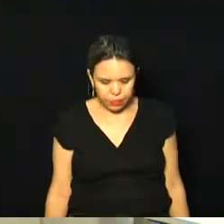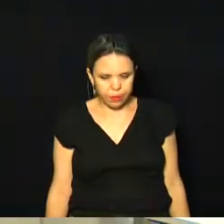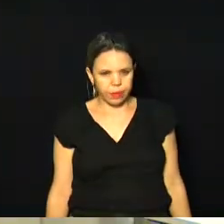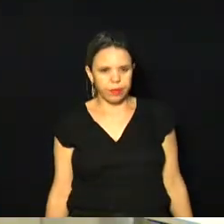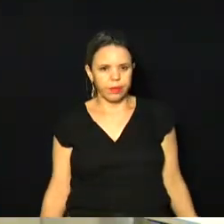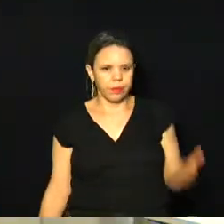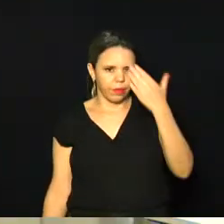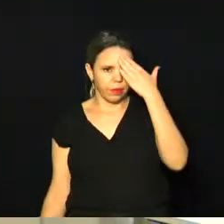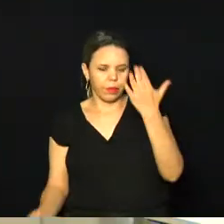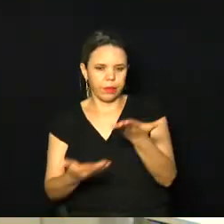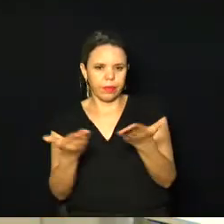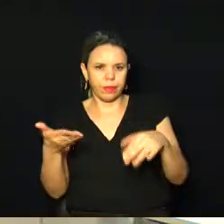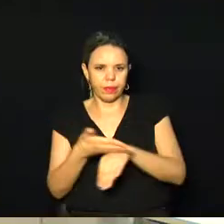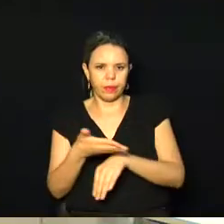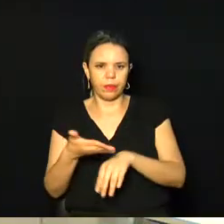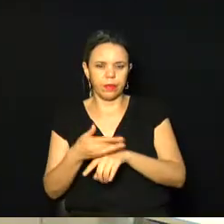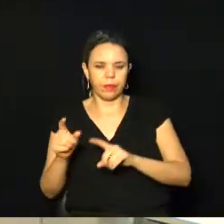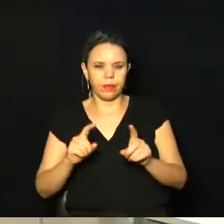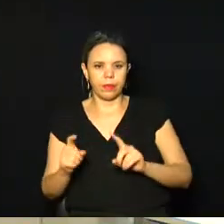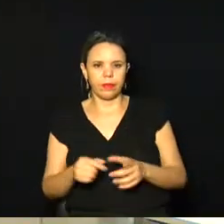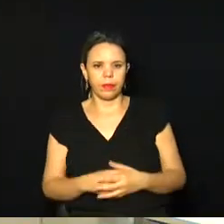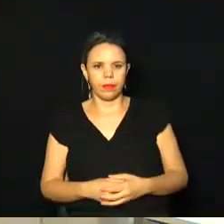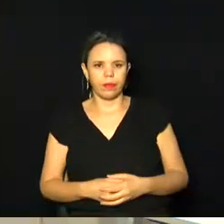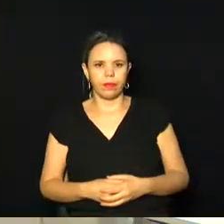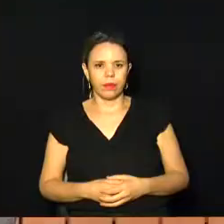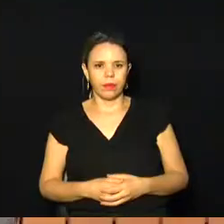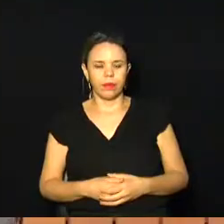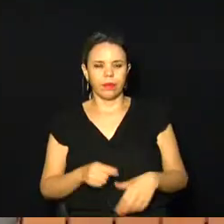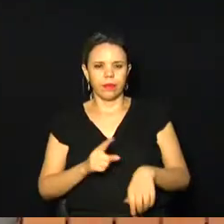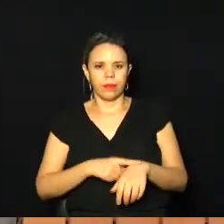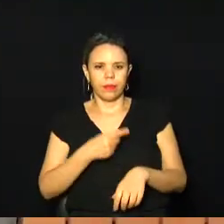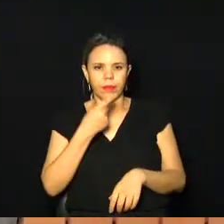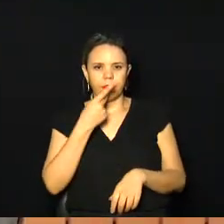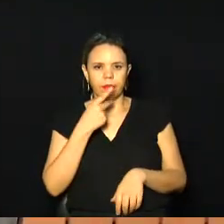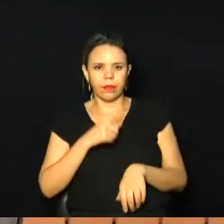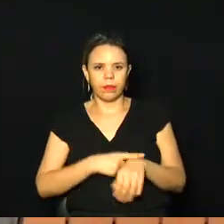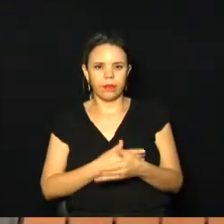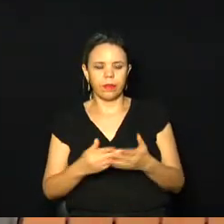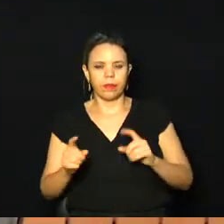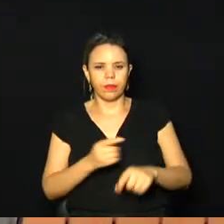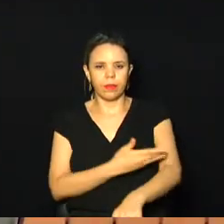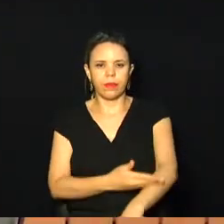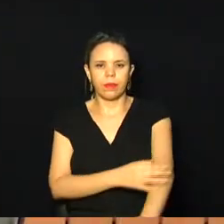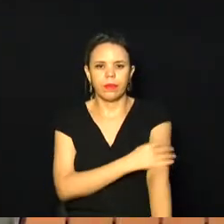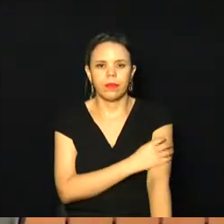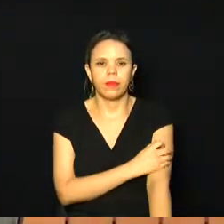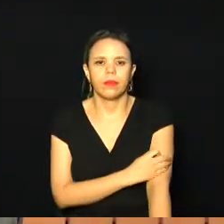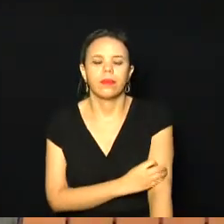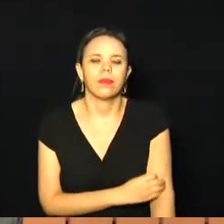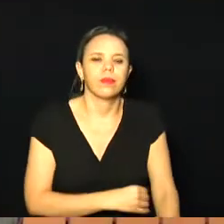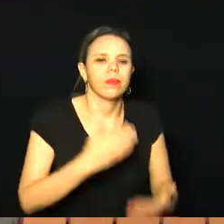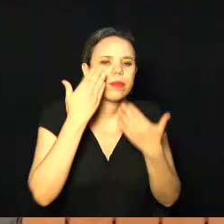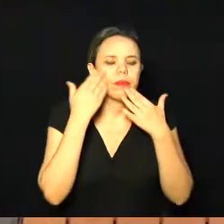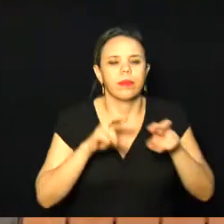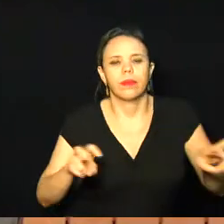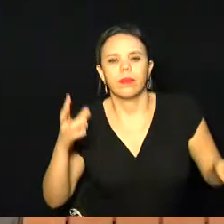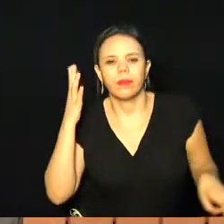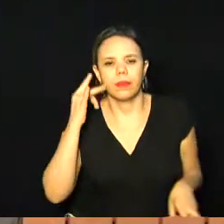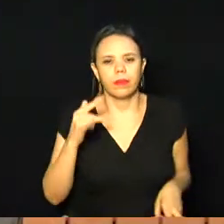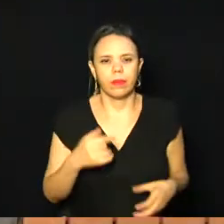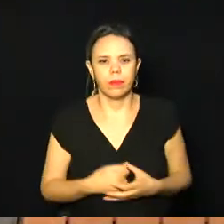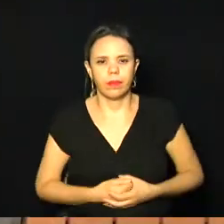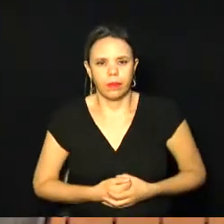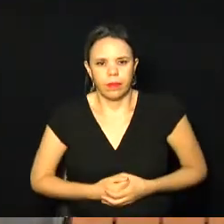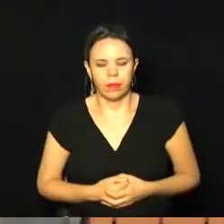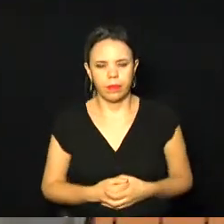Obrigado a todos por participar dessa reunião. Eu não tenho muito tempo para falar, porque a gente tem que começar a nossa reunião. Então, eu fico agradecido. Amanhã temos